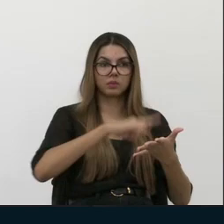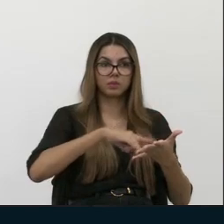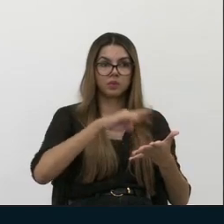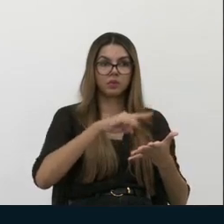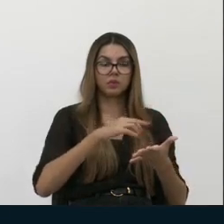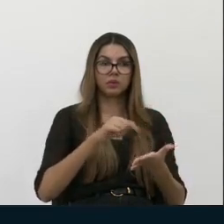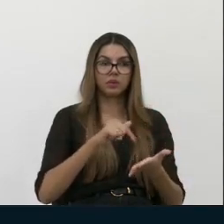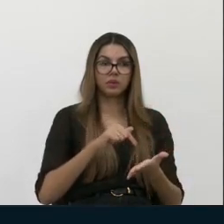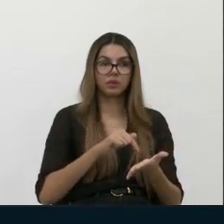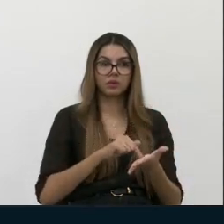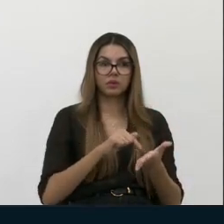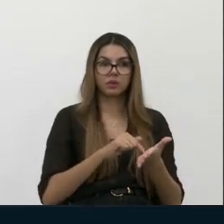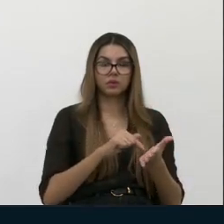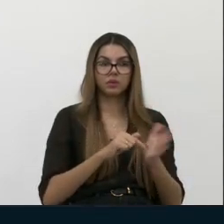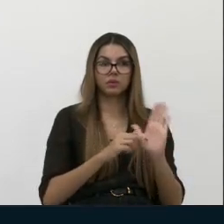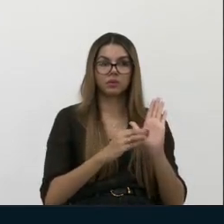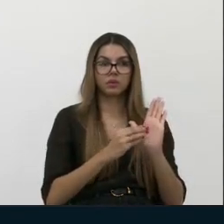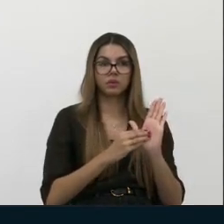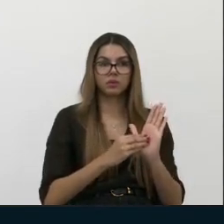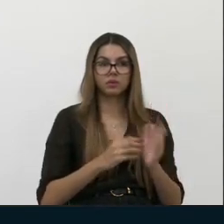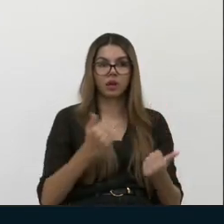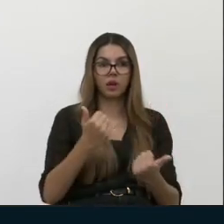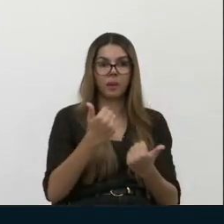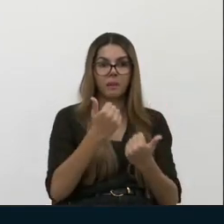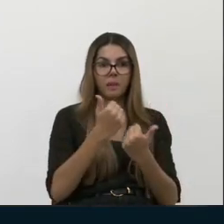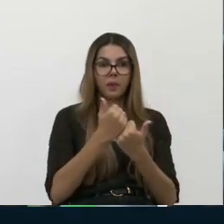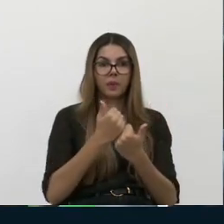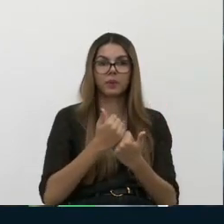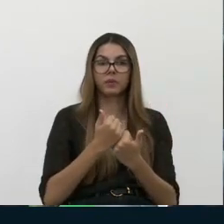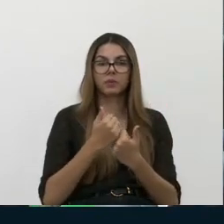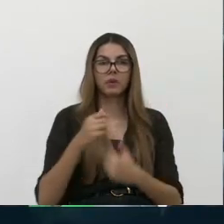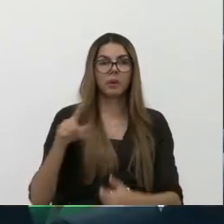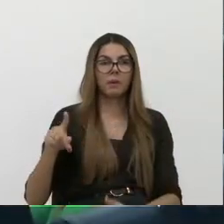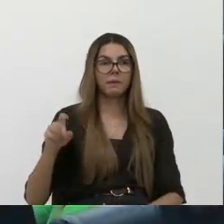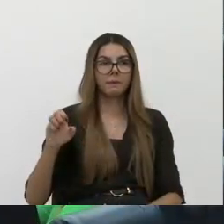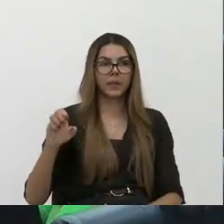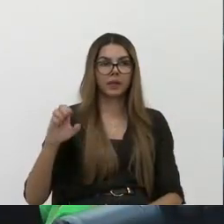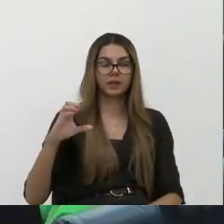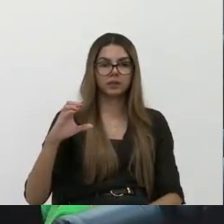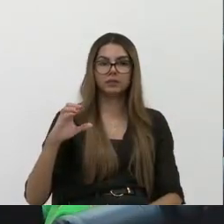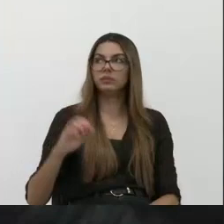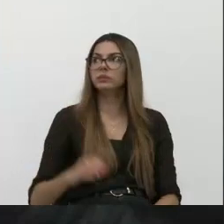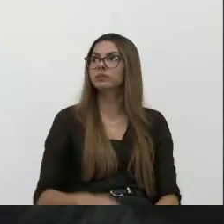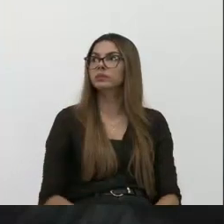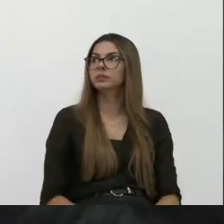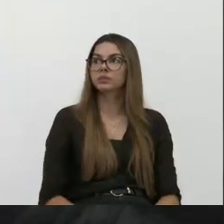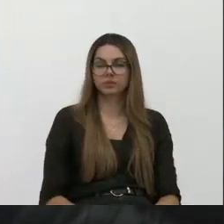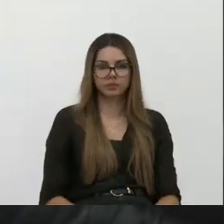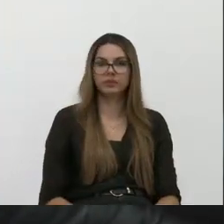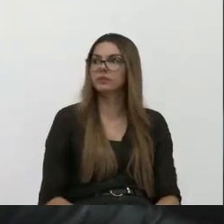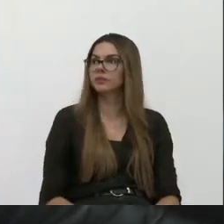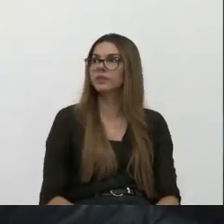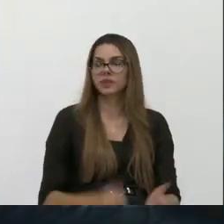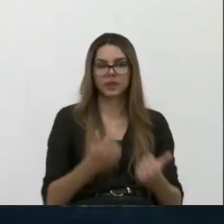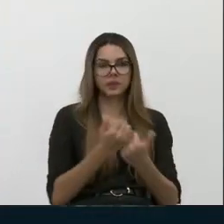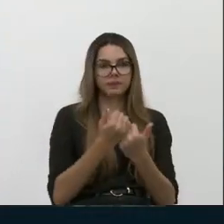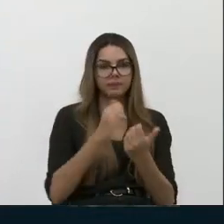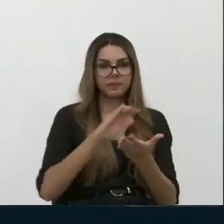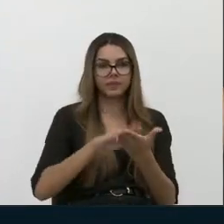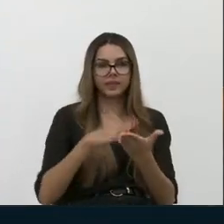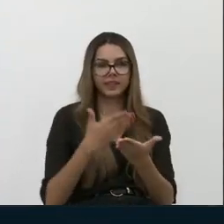neste momento, essa moção de apoio a essa PEC. Vamos registrar. Vou encaminhar cópia para todos os